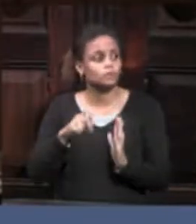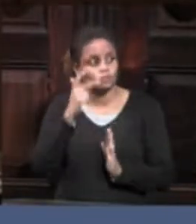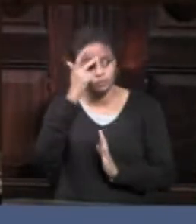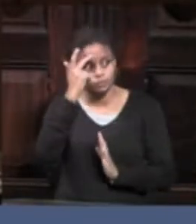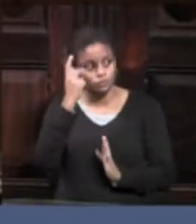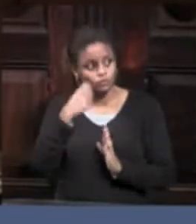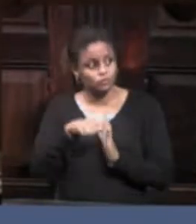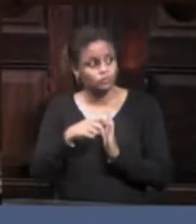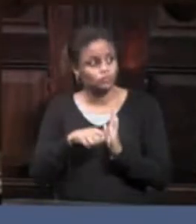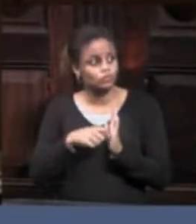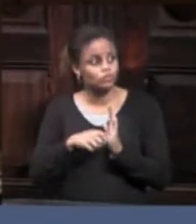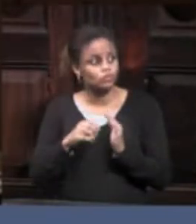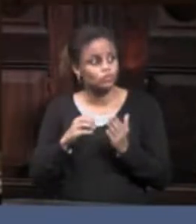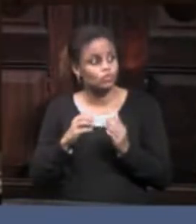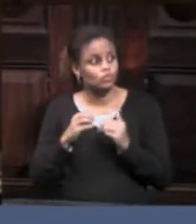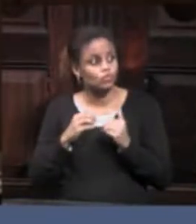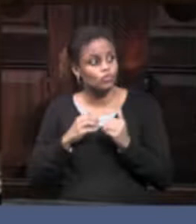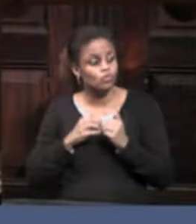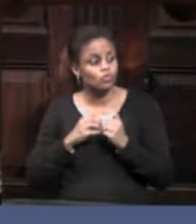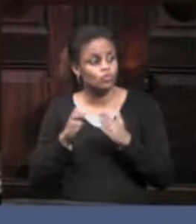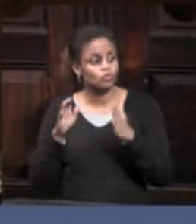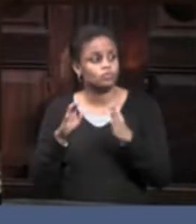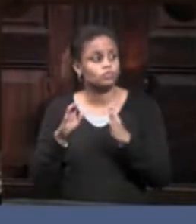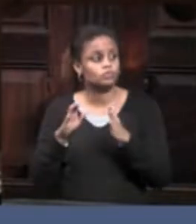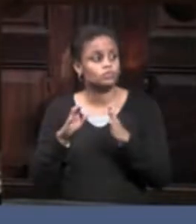ingressar com uma moção de repúdio,